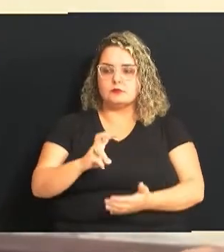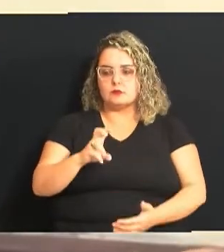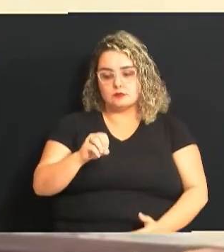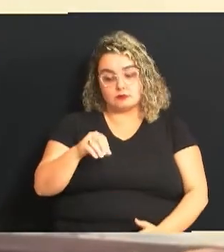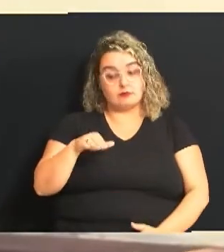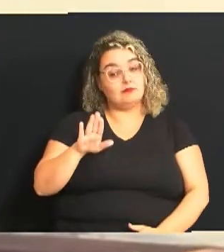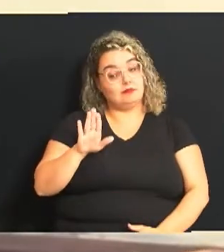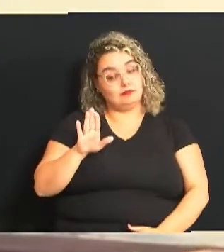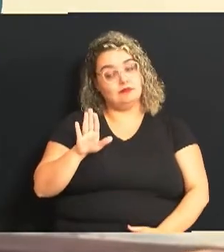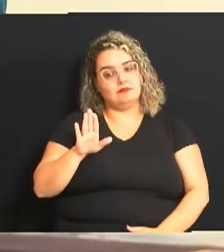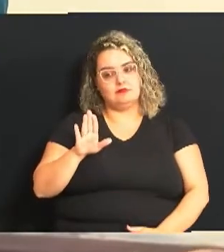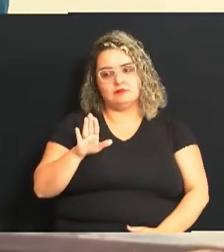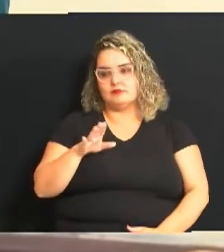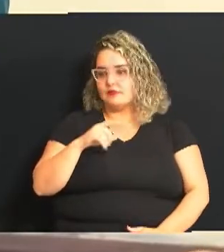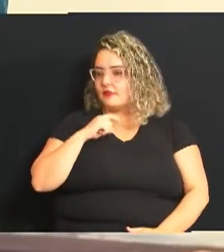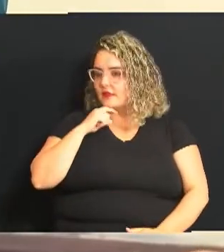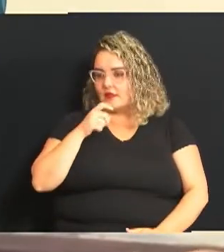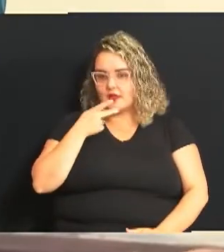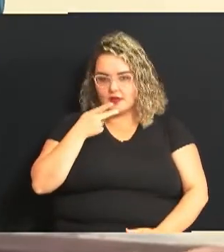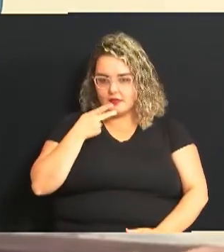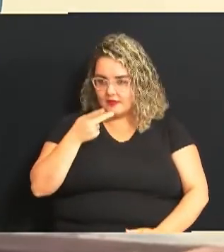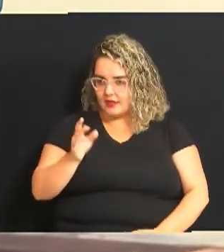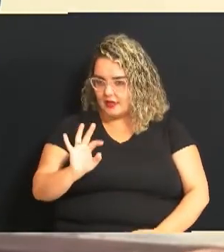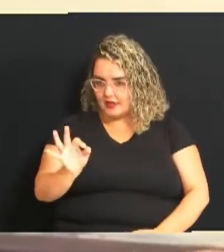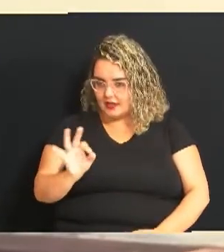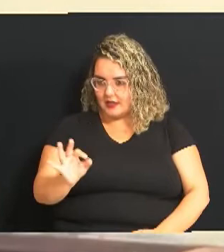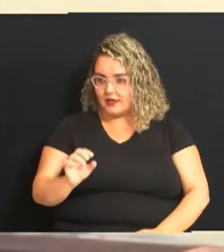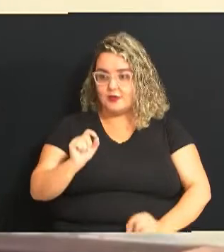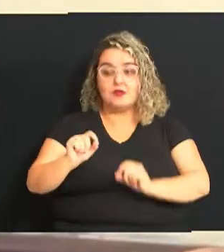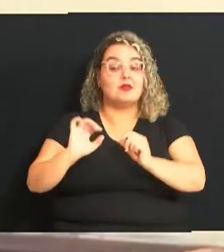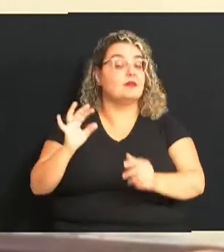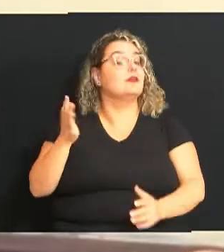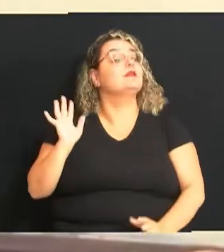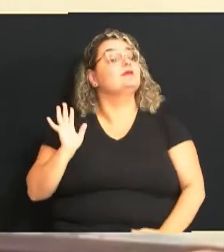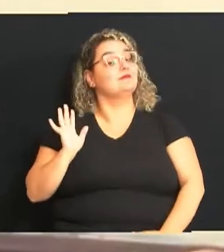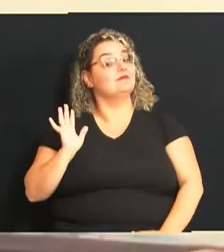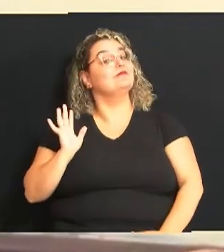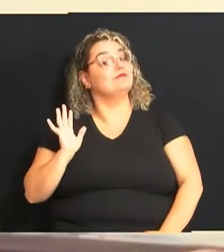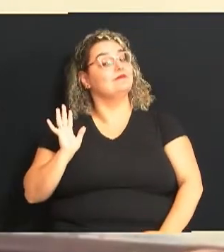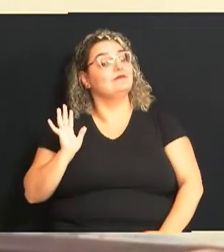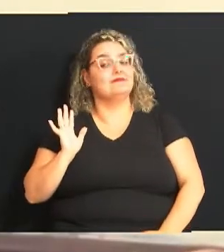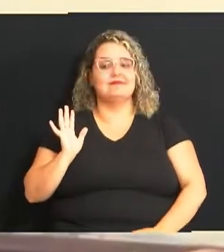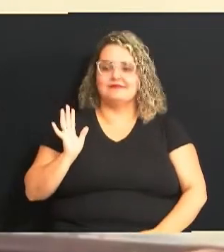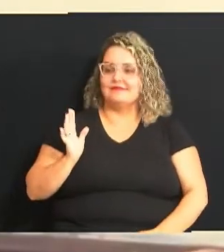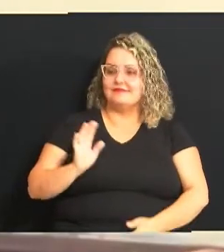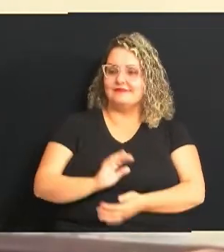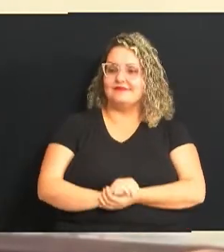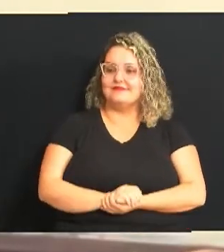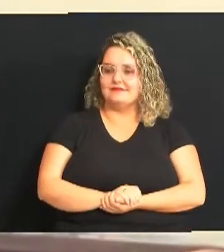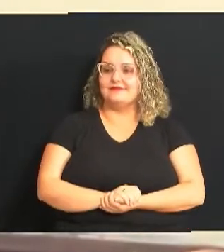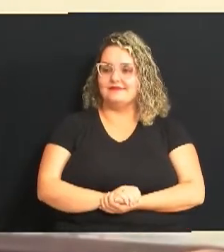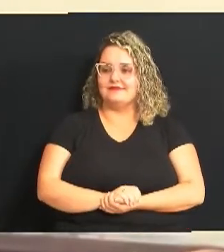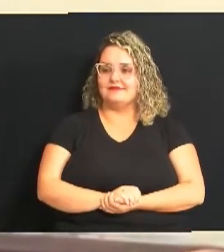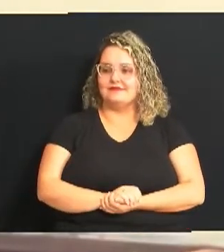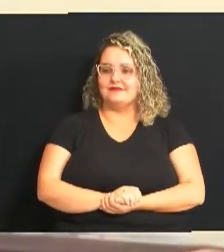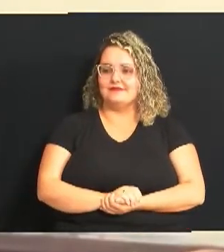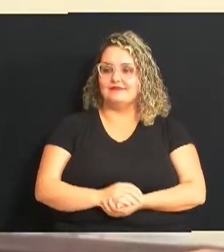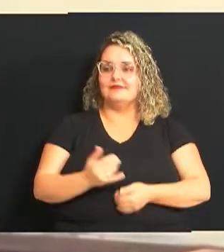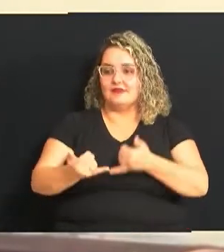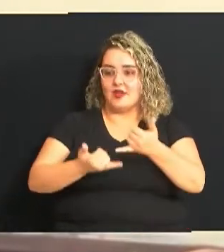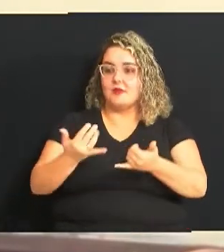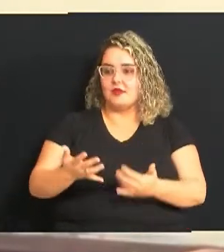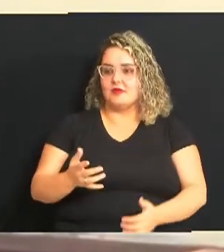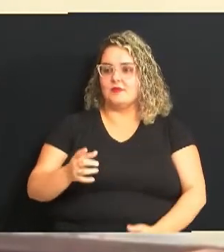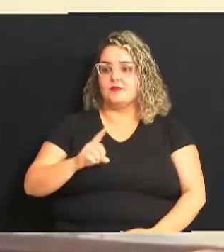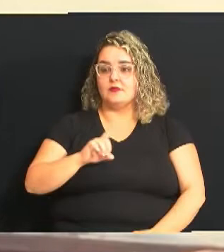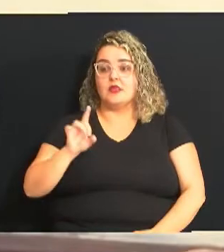mais, ninguém mais fala o que vai acontecer, né? Então, assim, eu até brinco que não